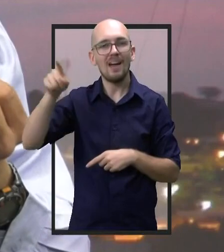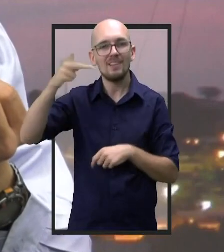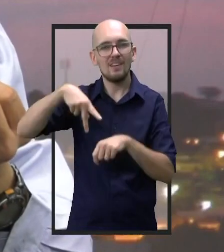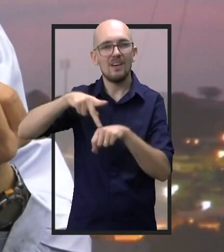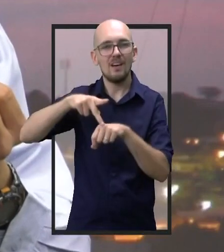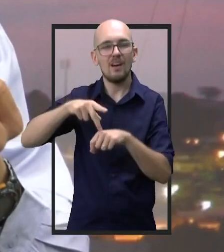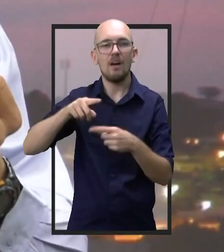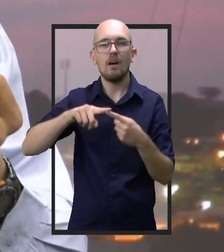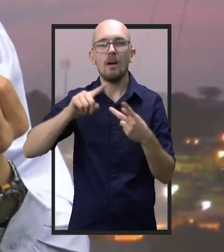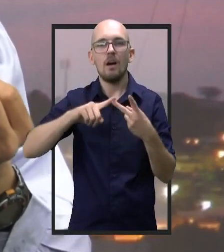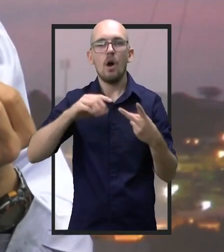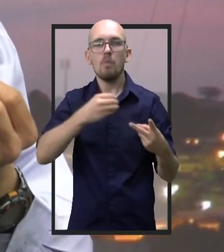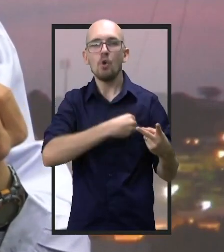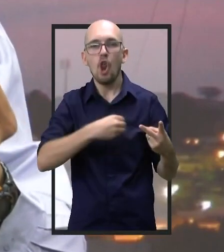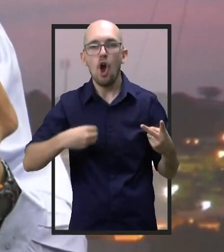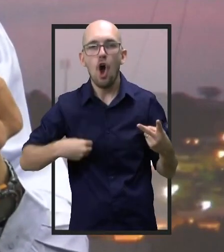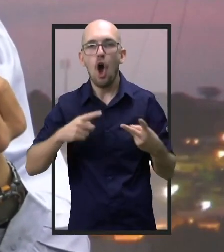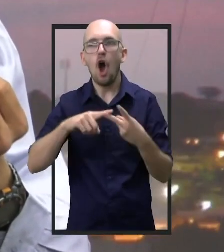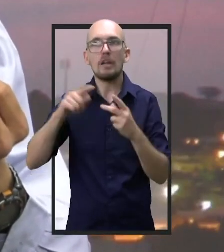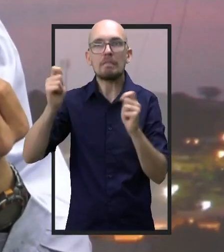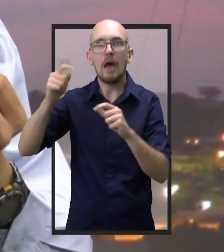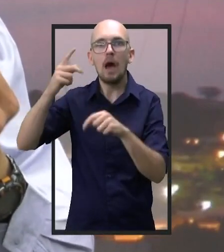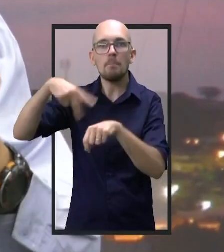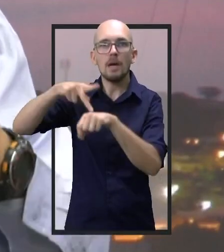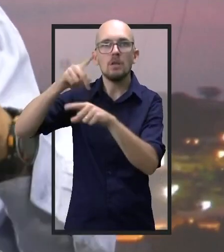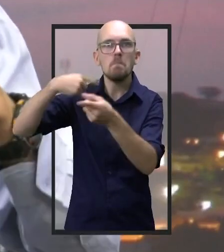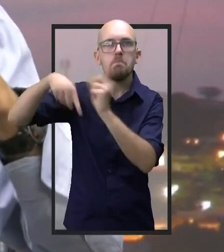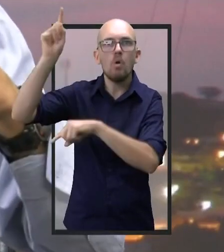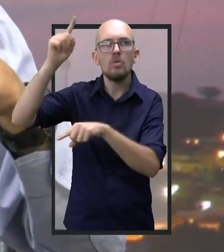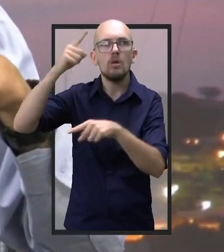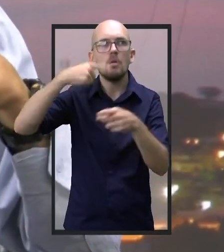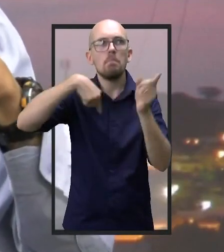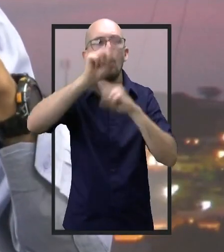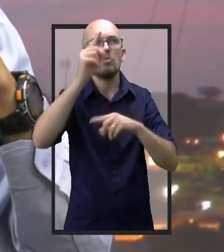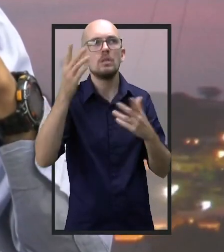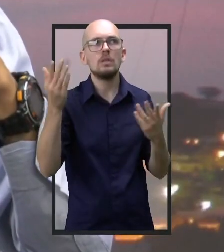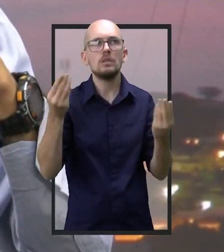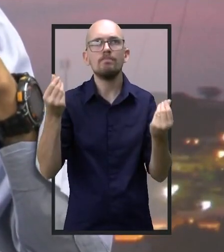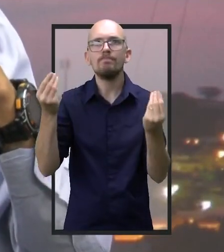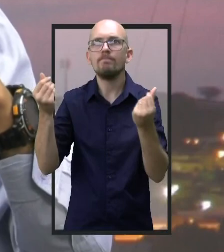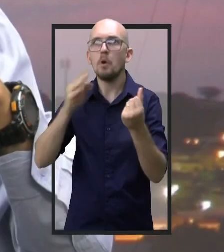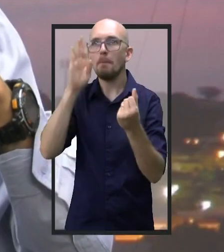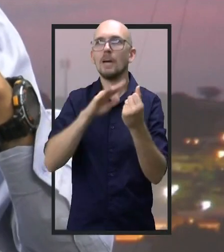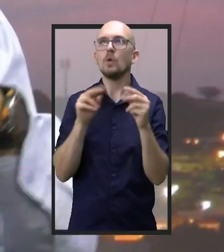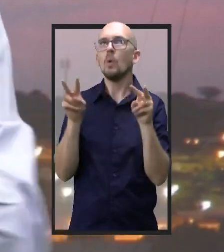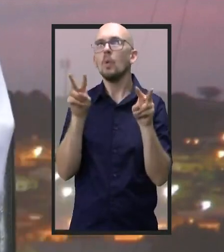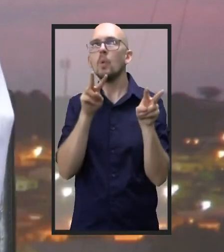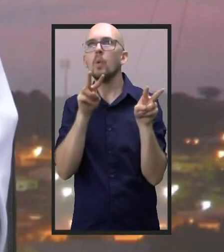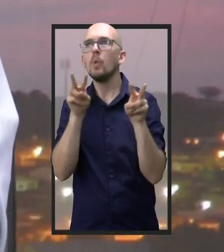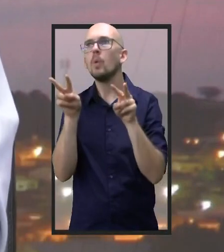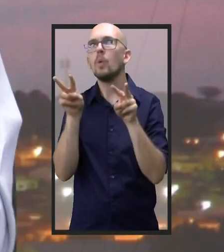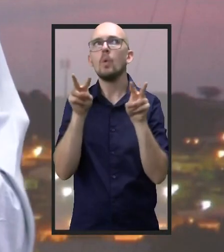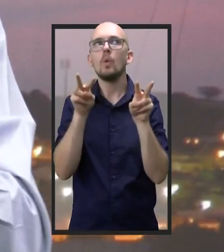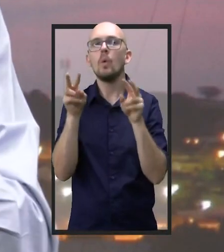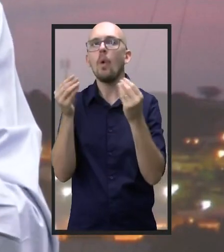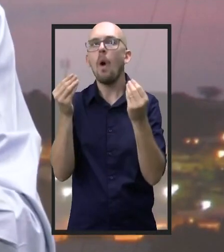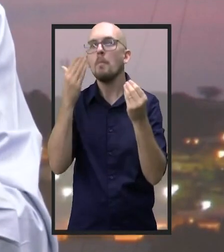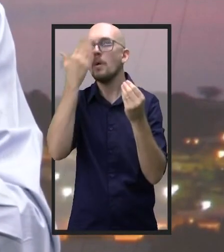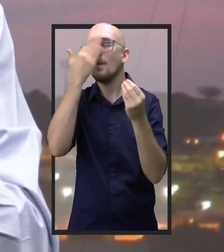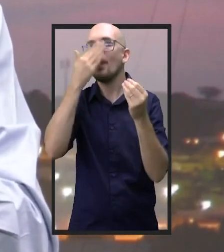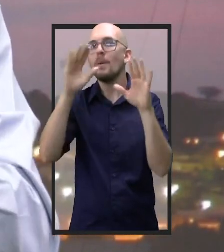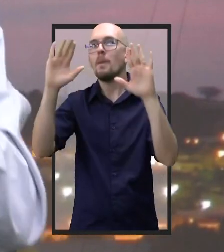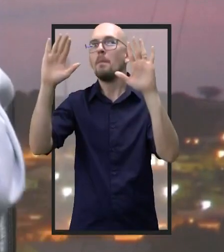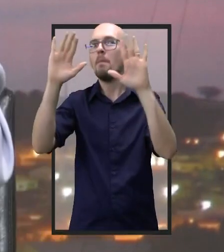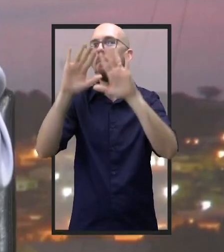produção, a Polônia, o que ela pode crescer em produção, é um potencial que está obscuro. Se aquilo tornar no